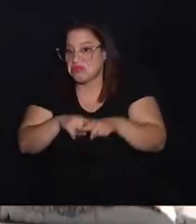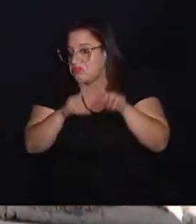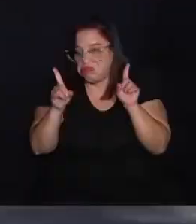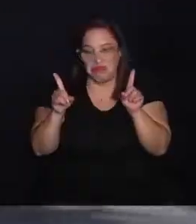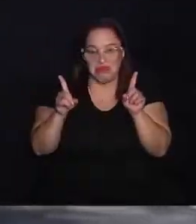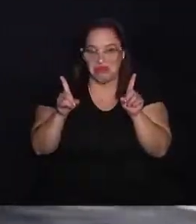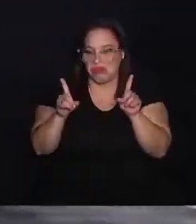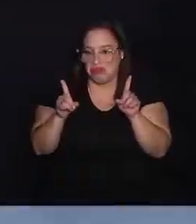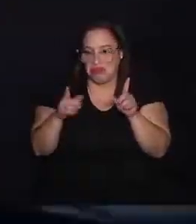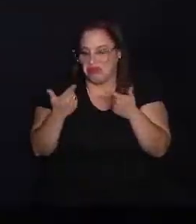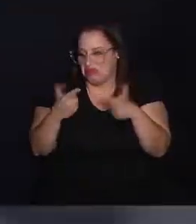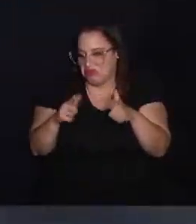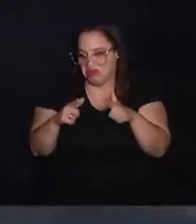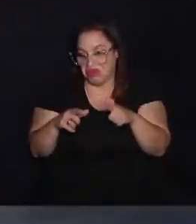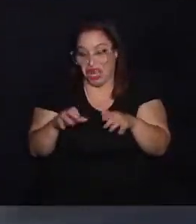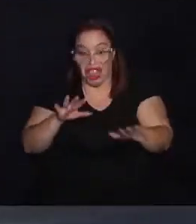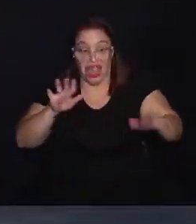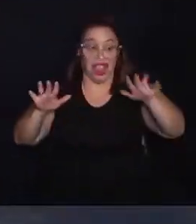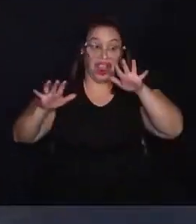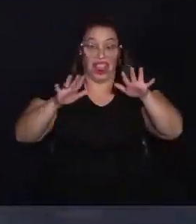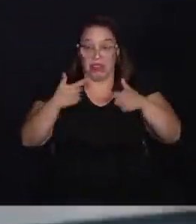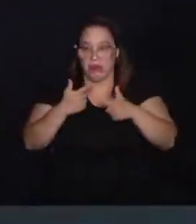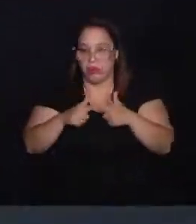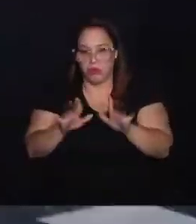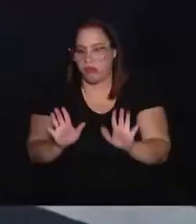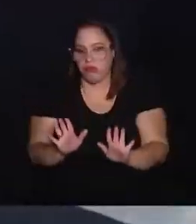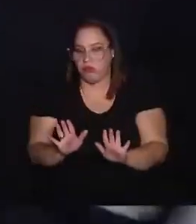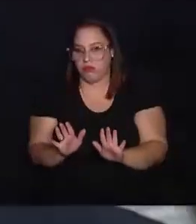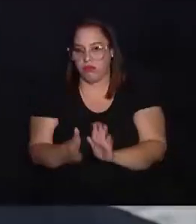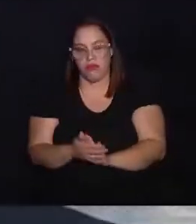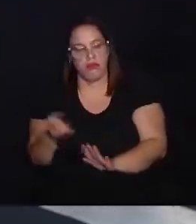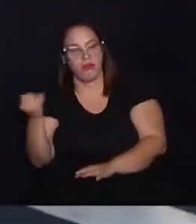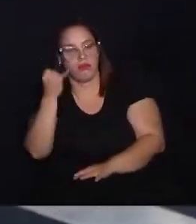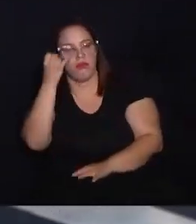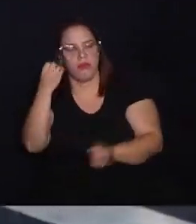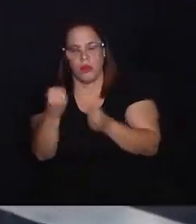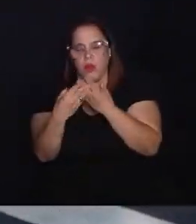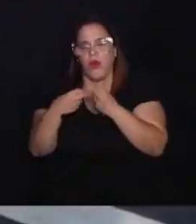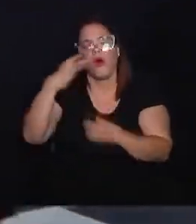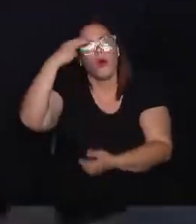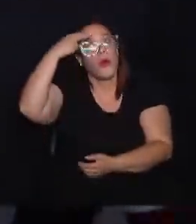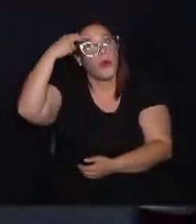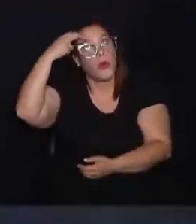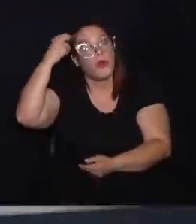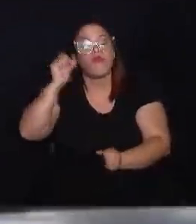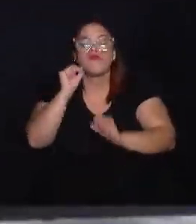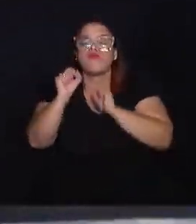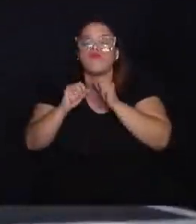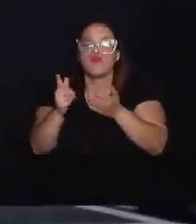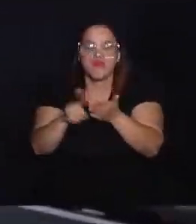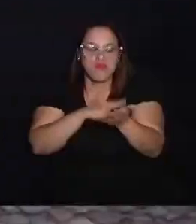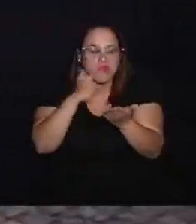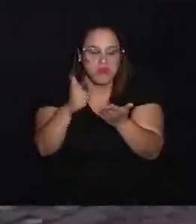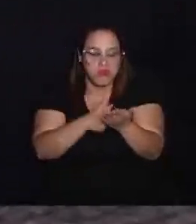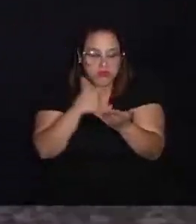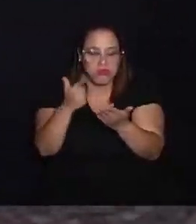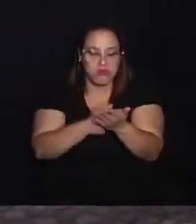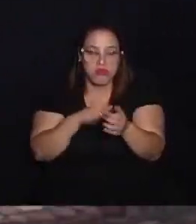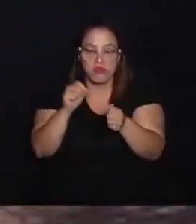motivos, os locais de substituição. Também com relação à INDEC, a gente traz a informação aqui na TV Câmara